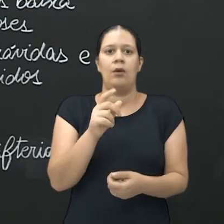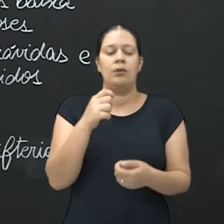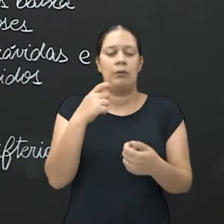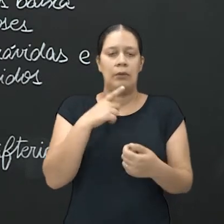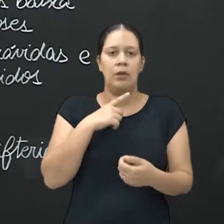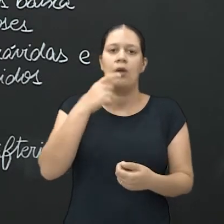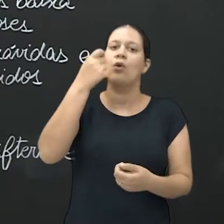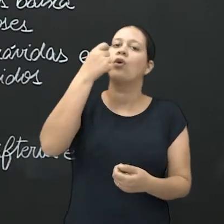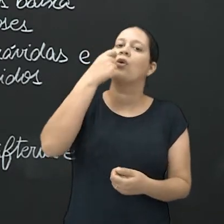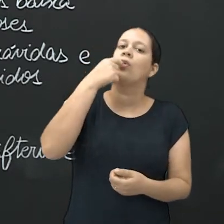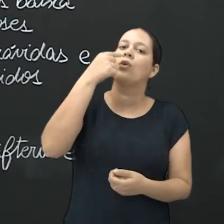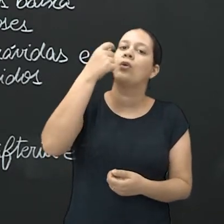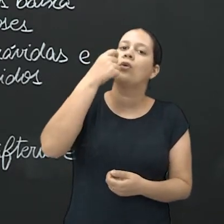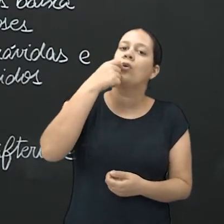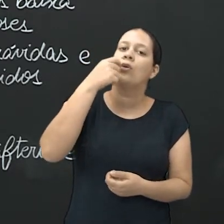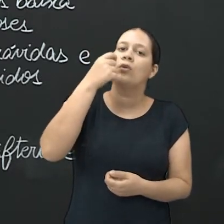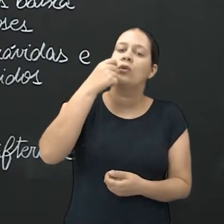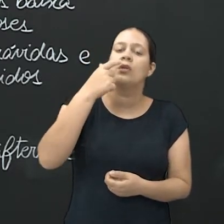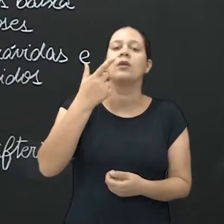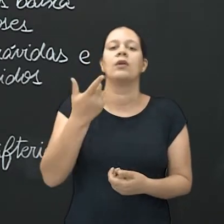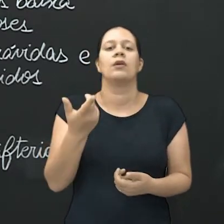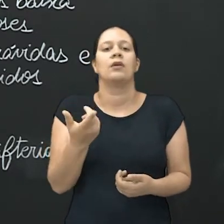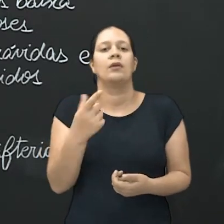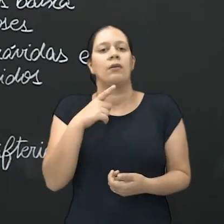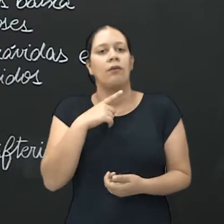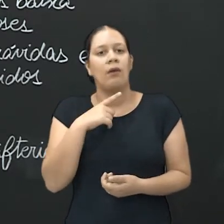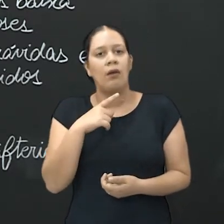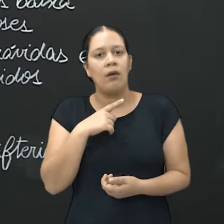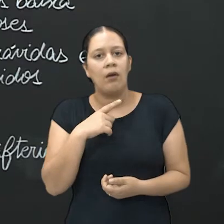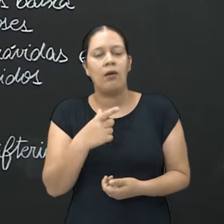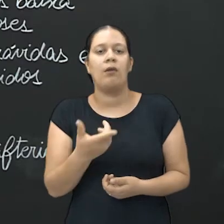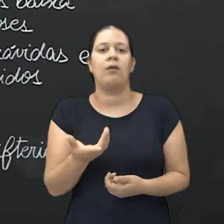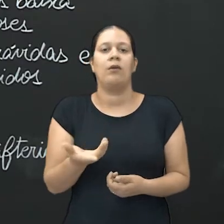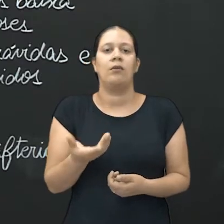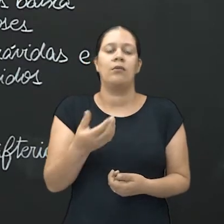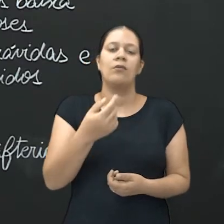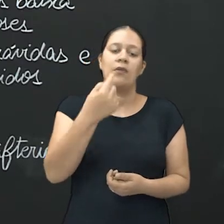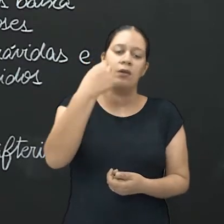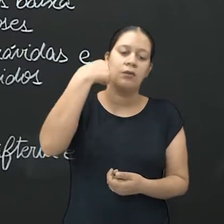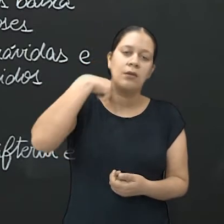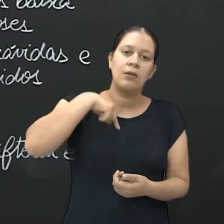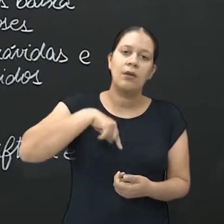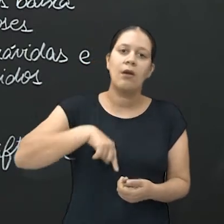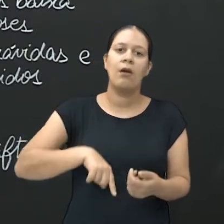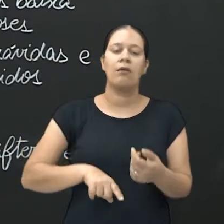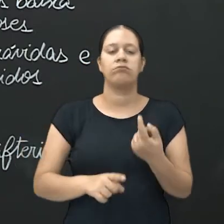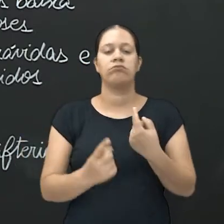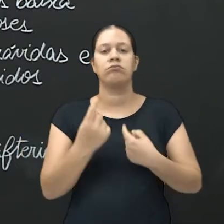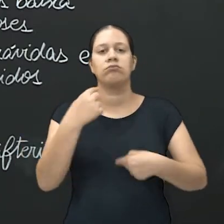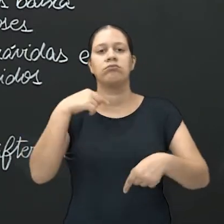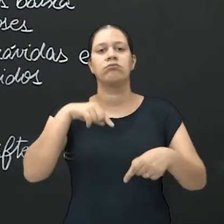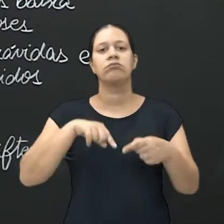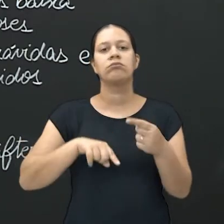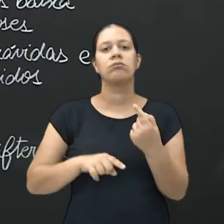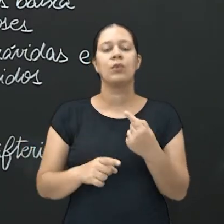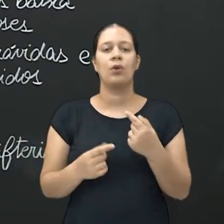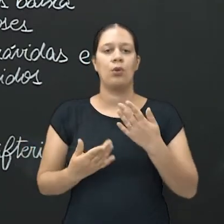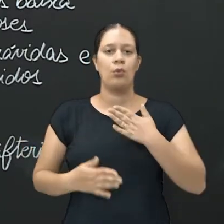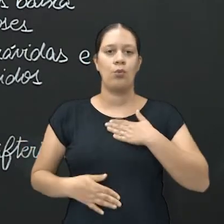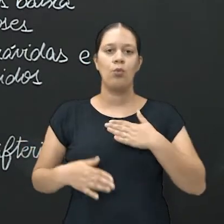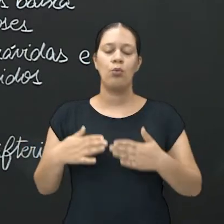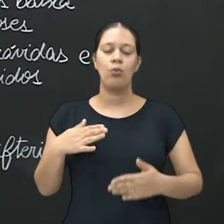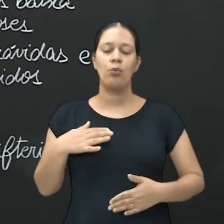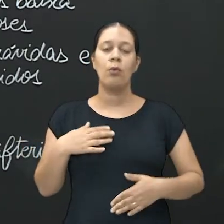Você lembra da gotinha? Ali, na boca diretamente, aquilo vai entrar no nosso corpo. Veja você que a proposta